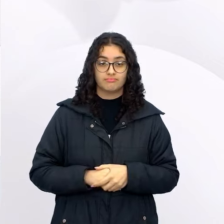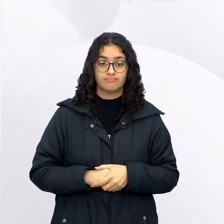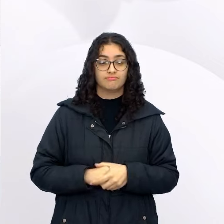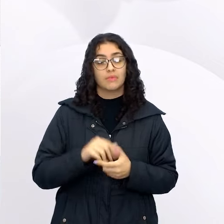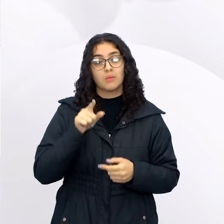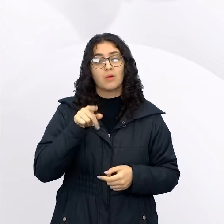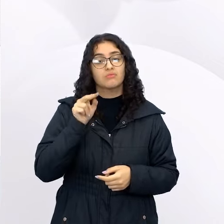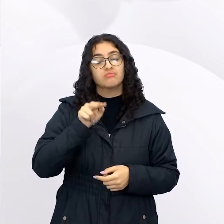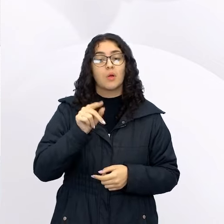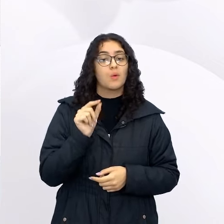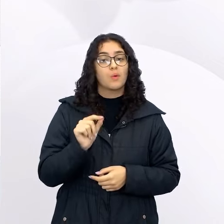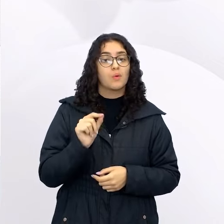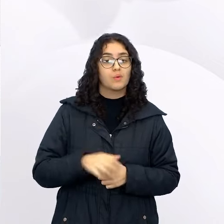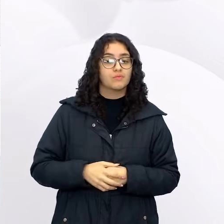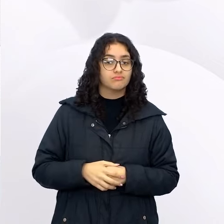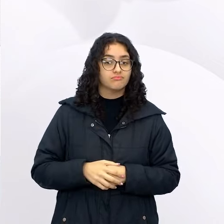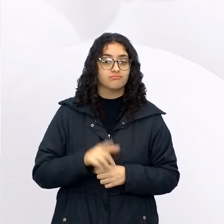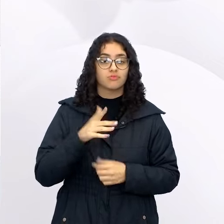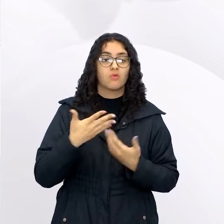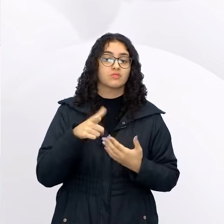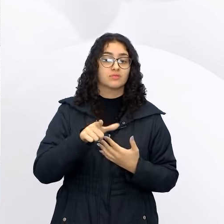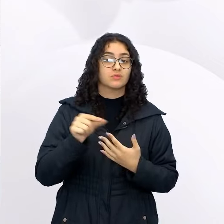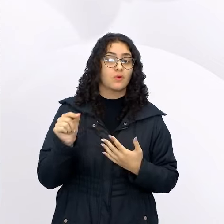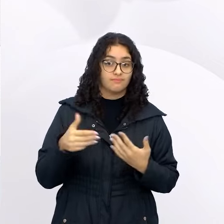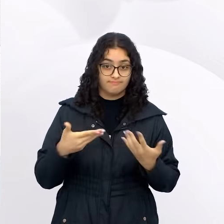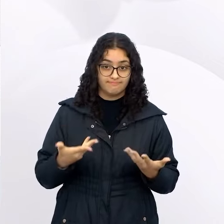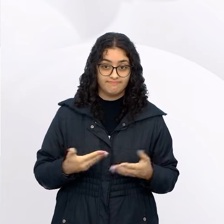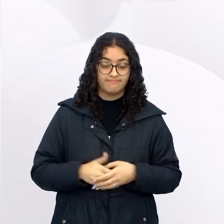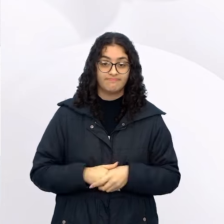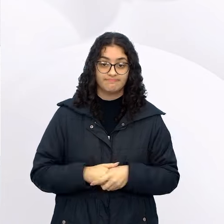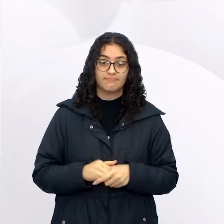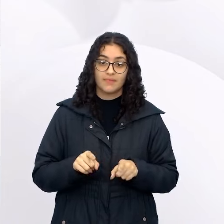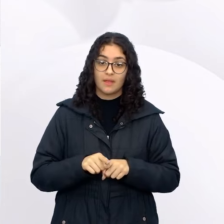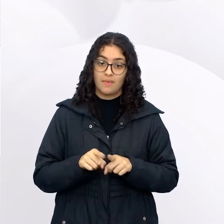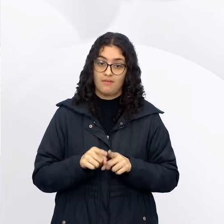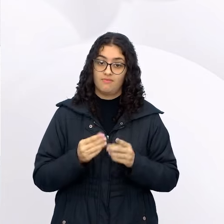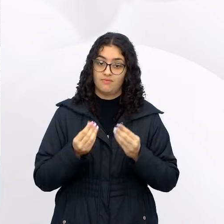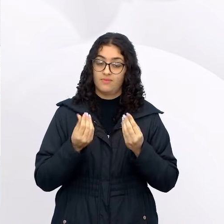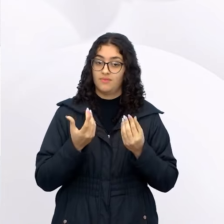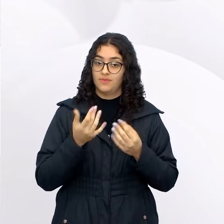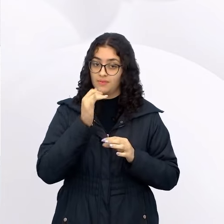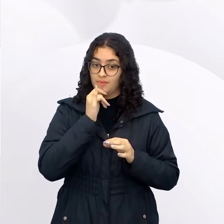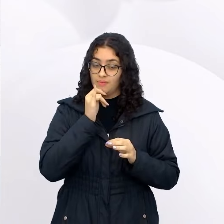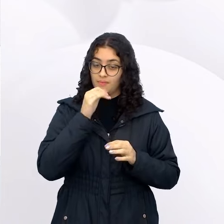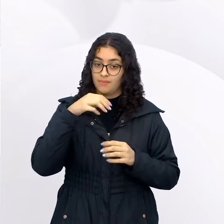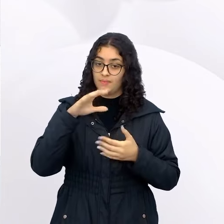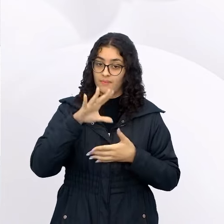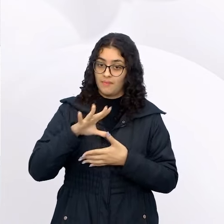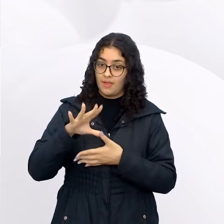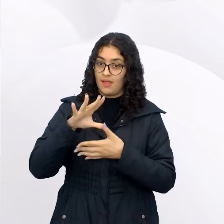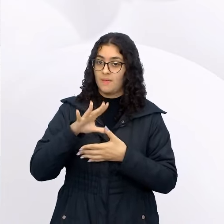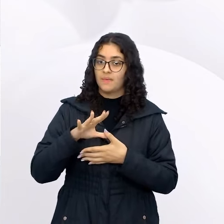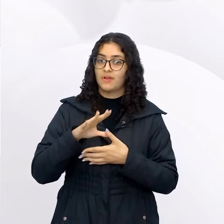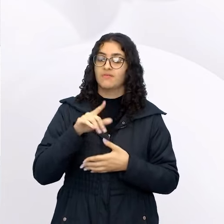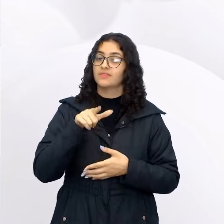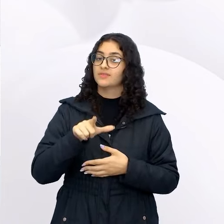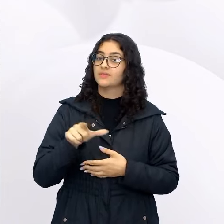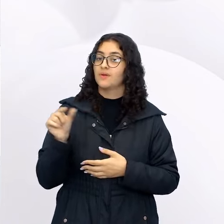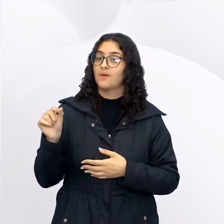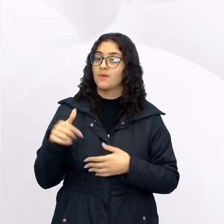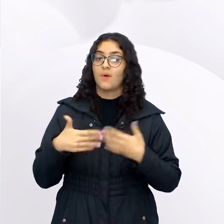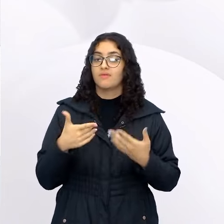ver como o que você quer selecionar e ele vai aplicar aí, ele vai sair o mapinha aí da forma que você seleciona o